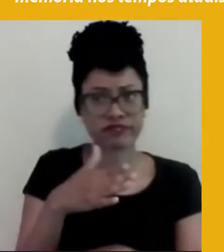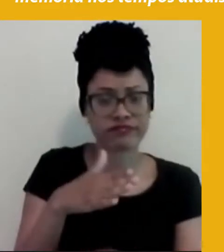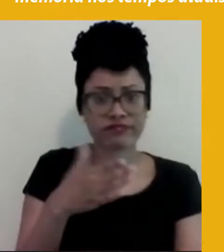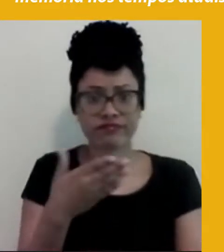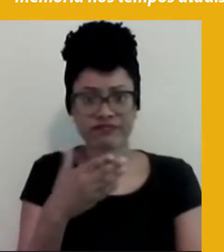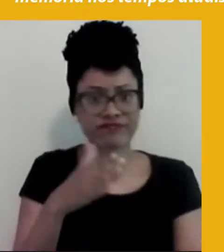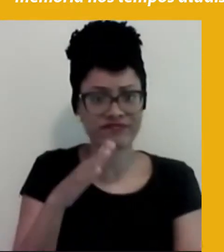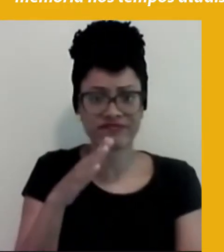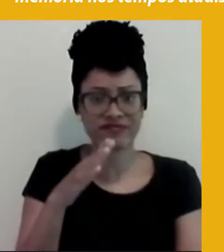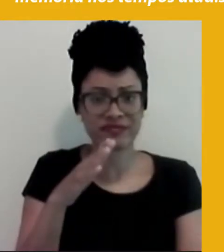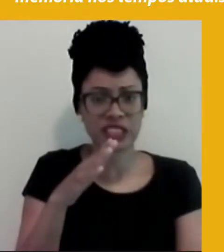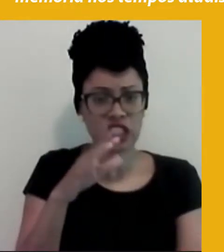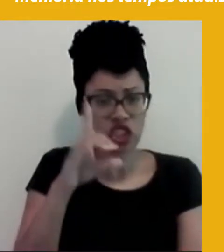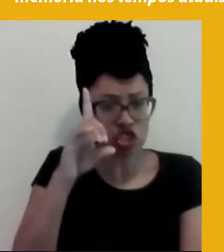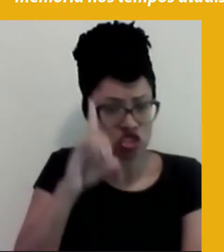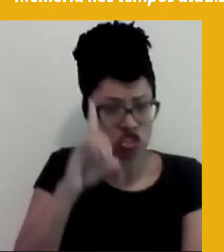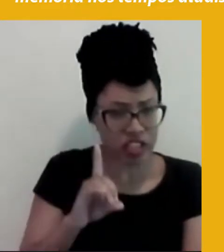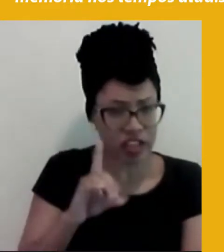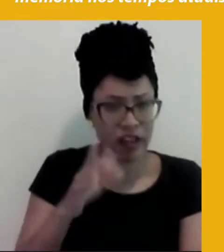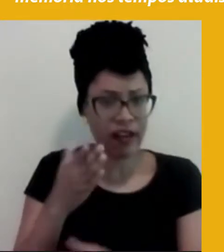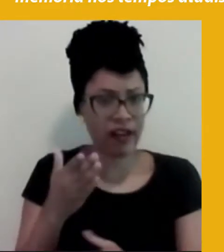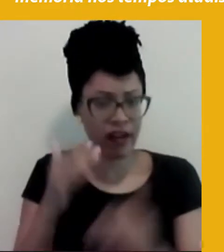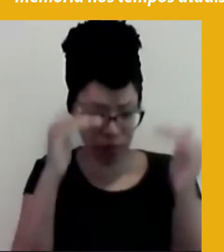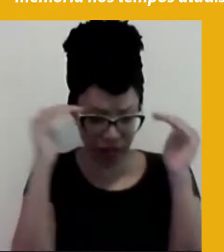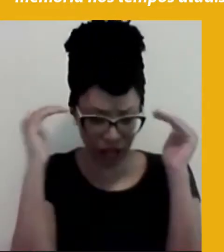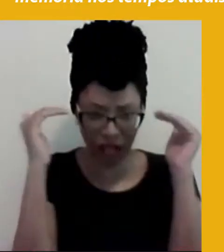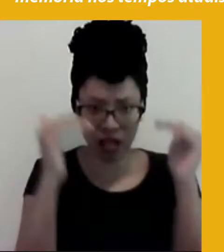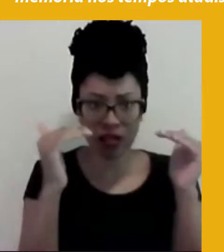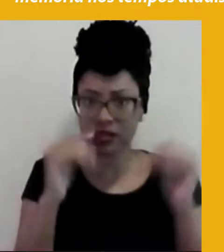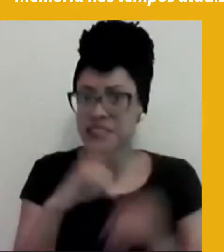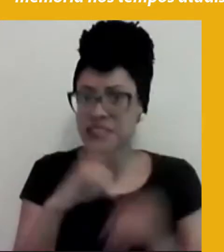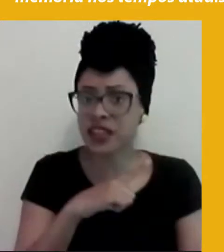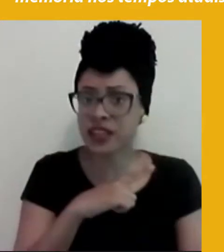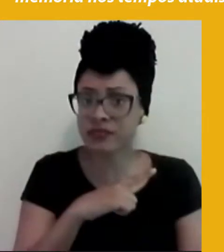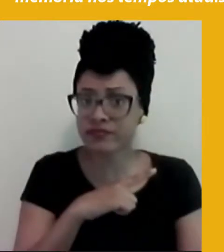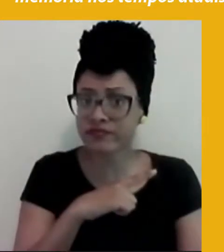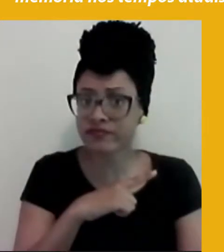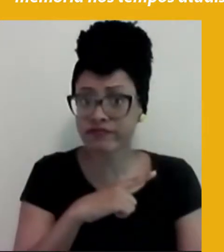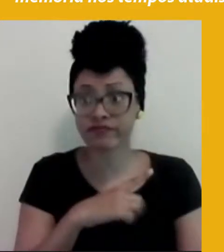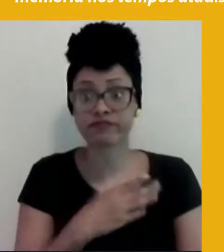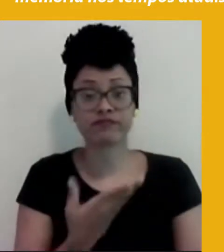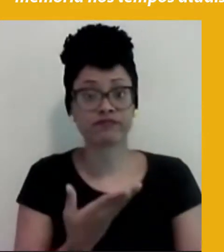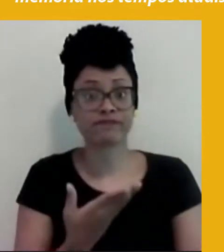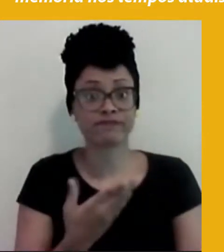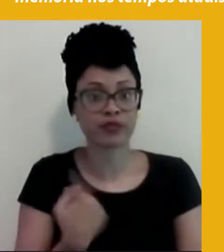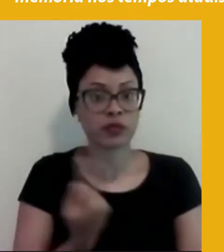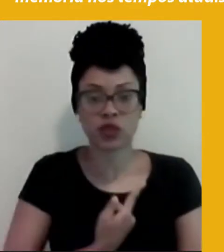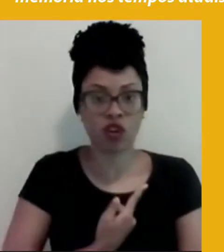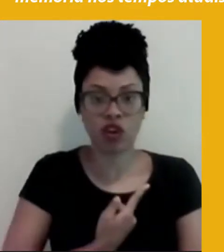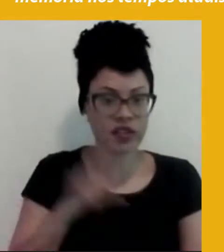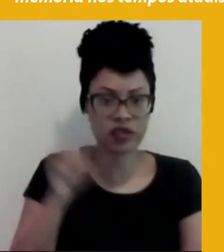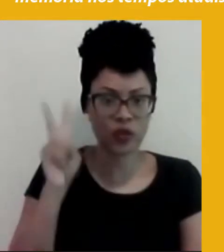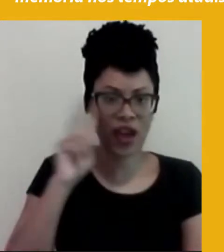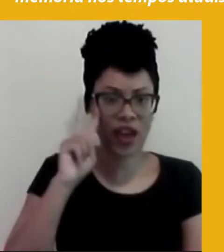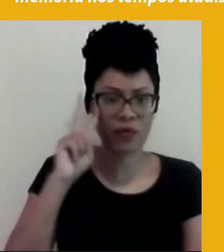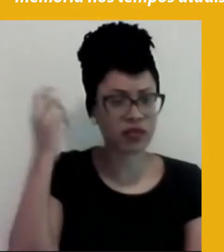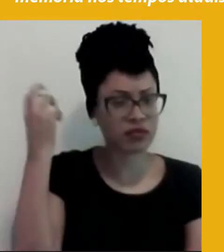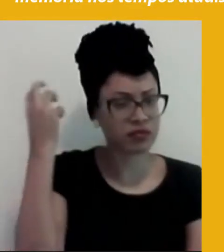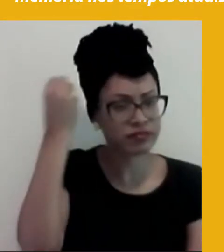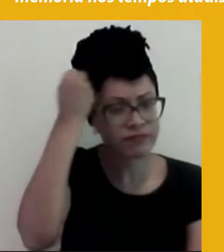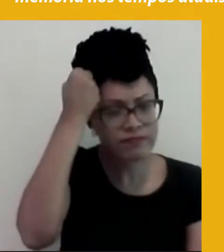país, é que a gente não tem memória. A gente não sabe como foi a luta